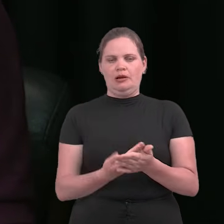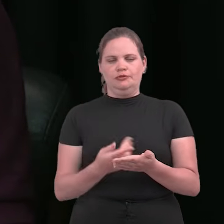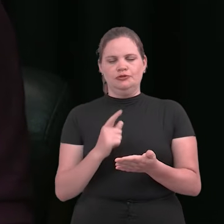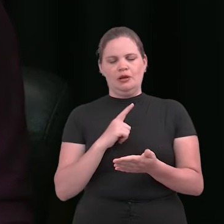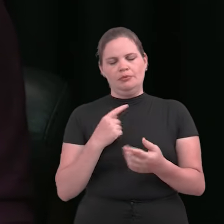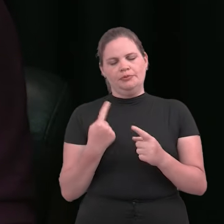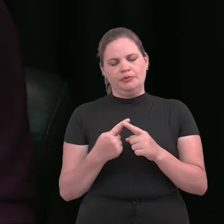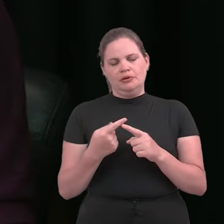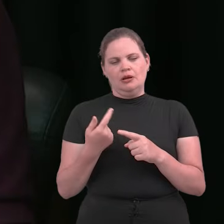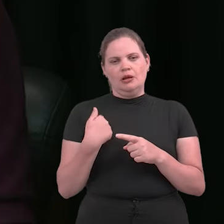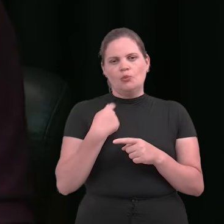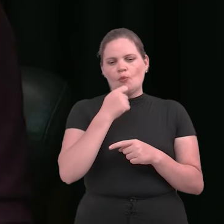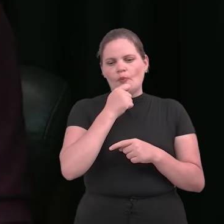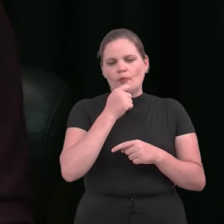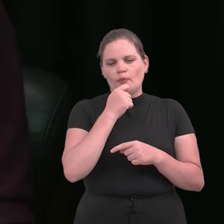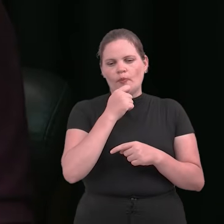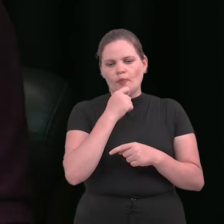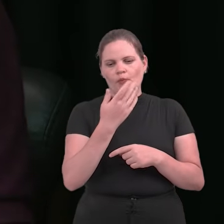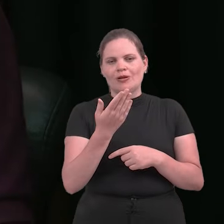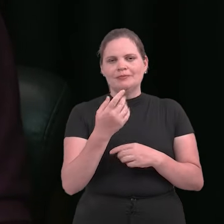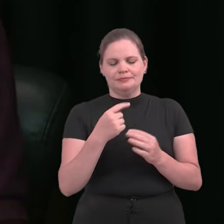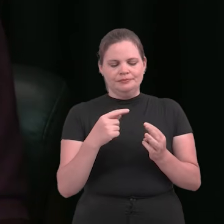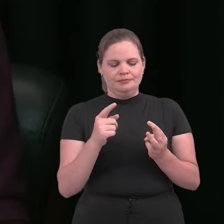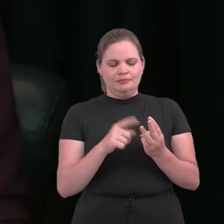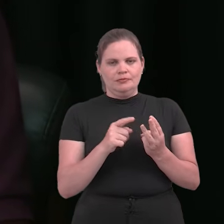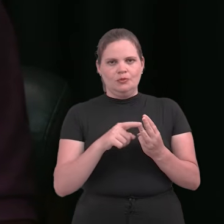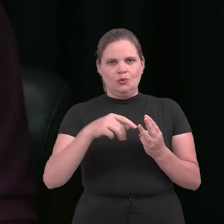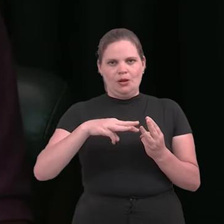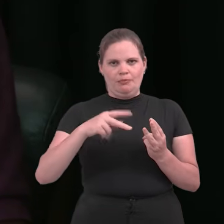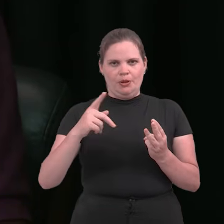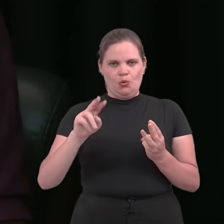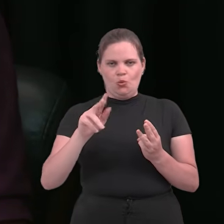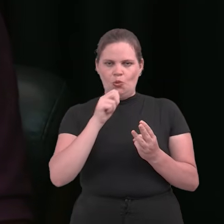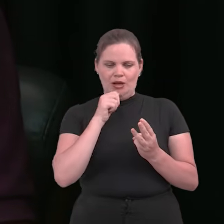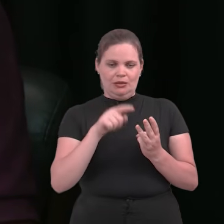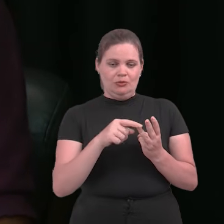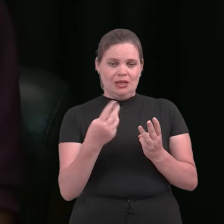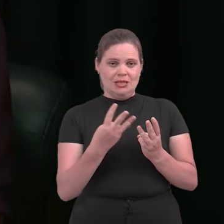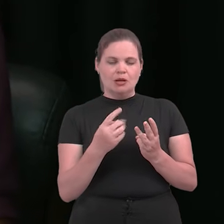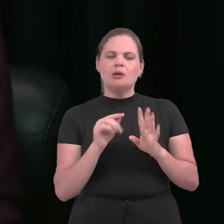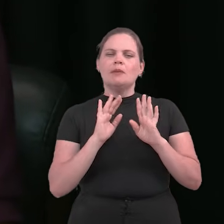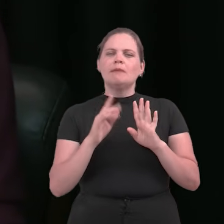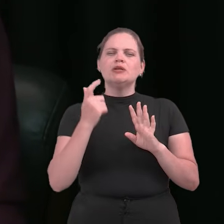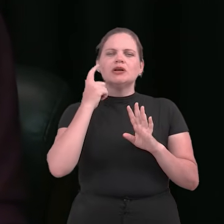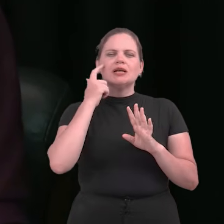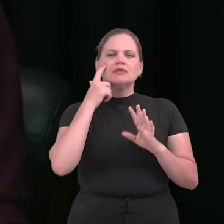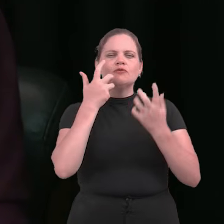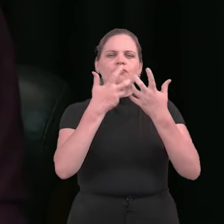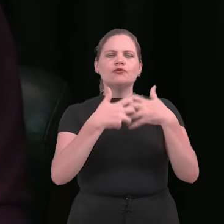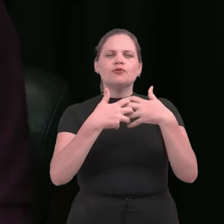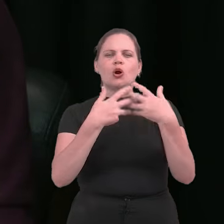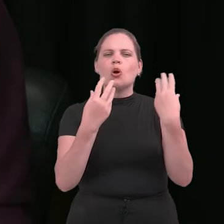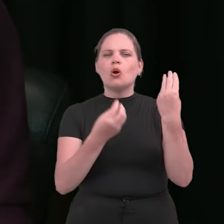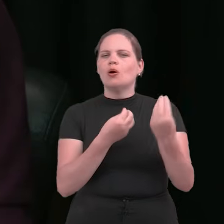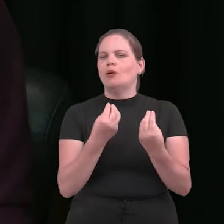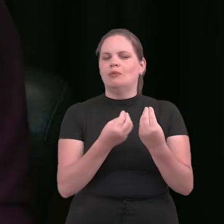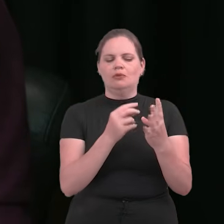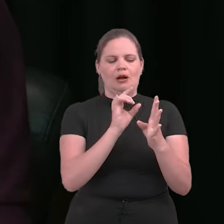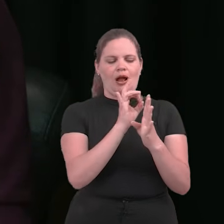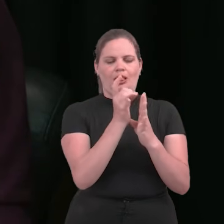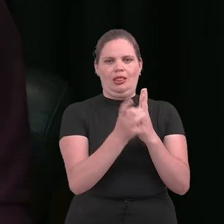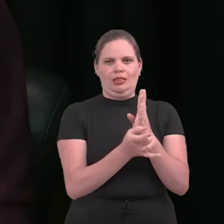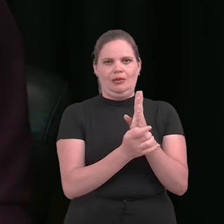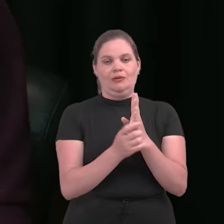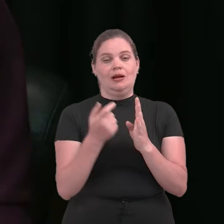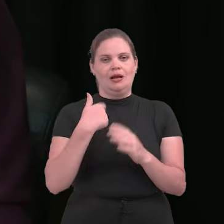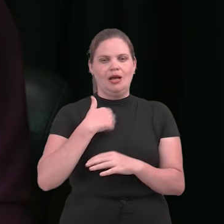estou em um dos ramos do MPU, mas eu quero saber como que funciona todos, né, na prática, né? E aí